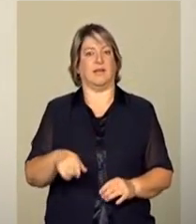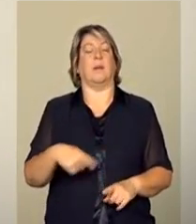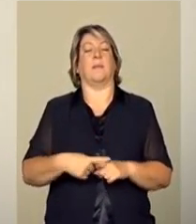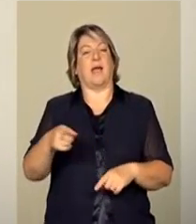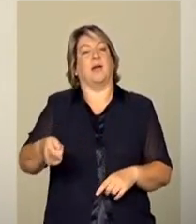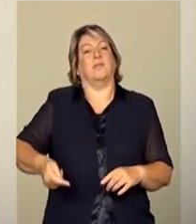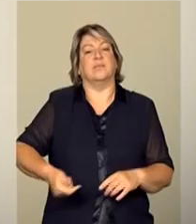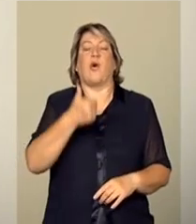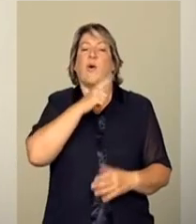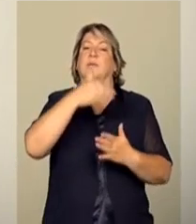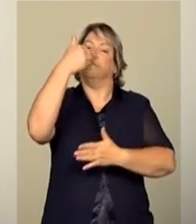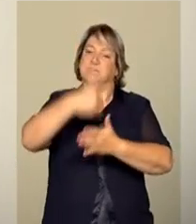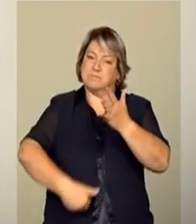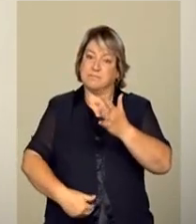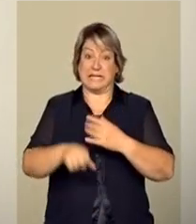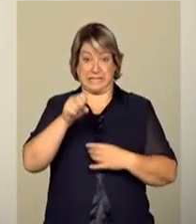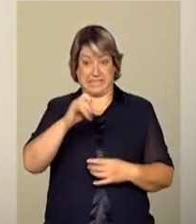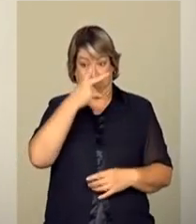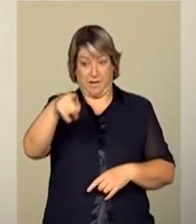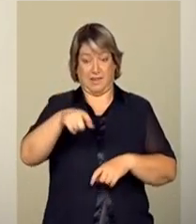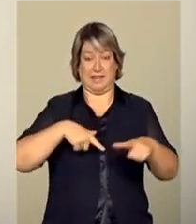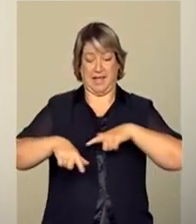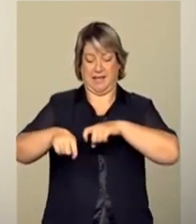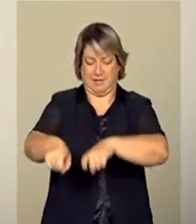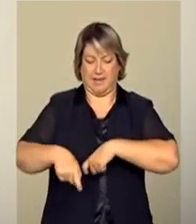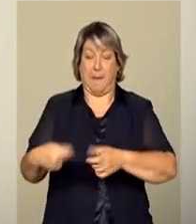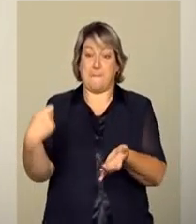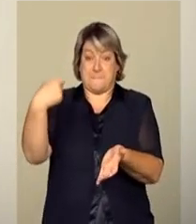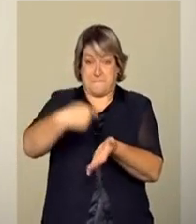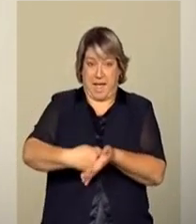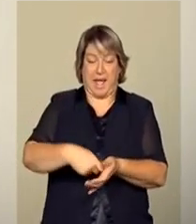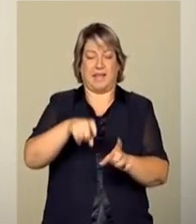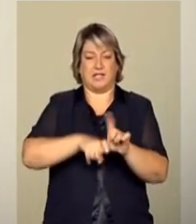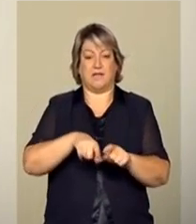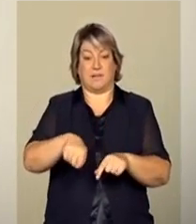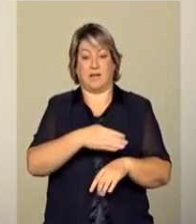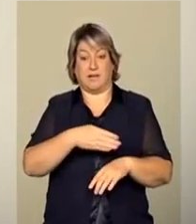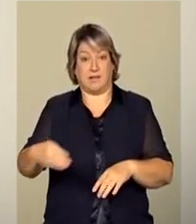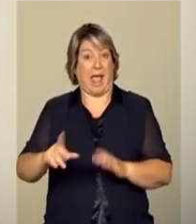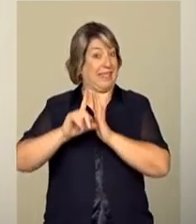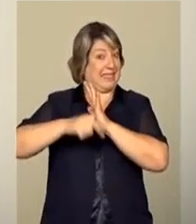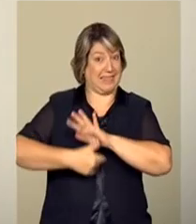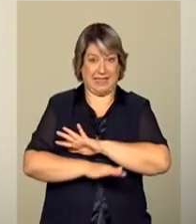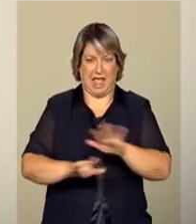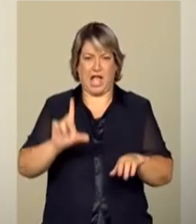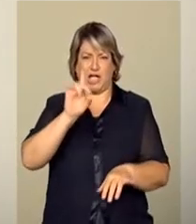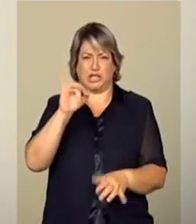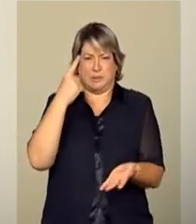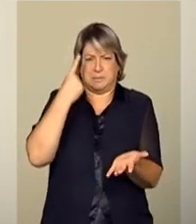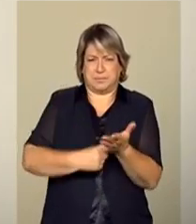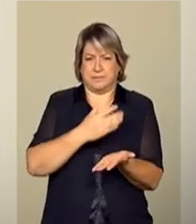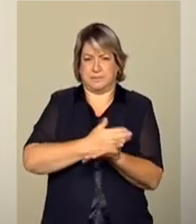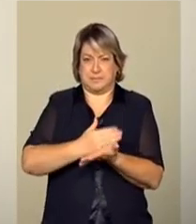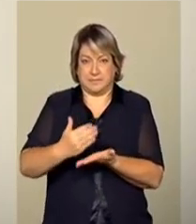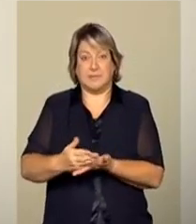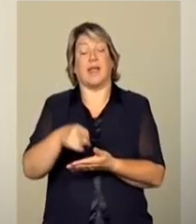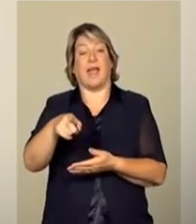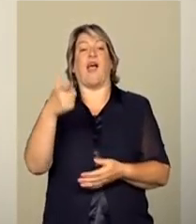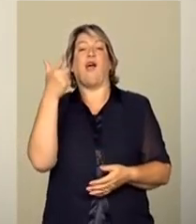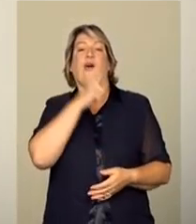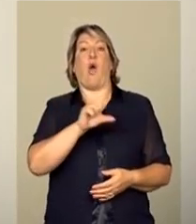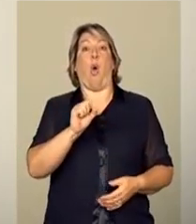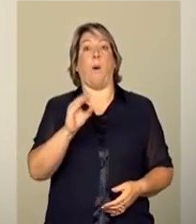significa o seguinte se o agricultor pagar a sua dívida nesse período de forma correta logo na primeira parcela ele